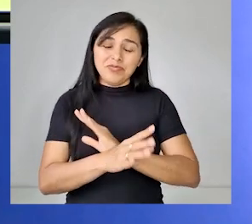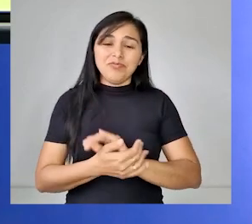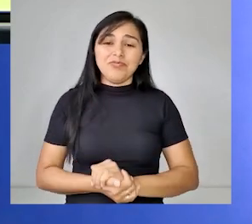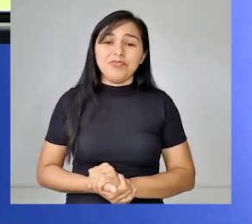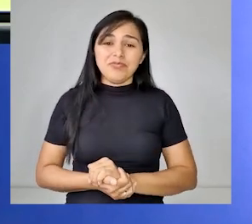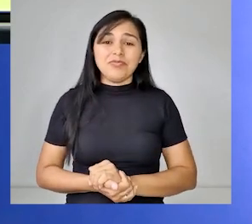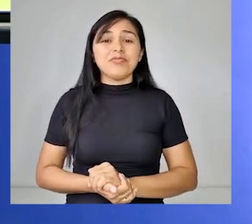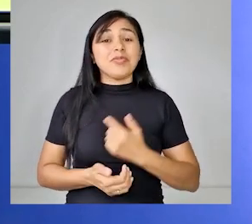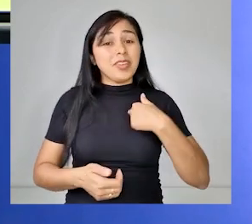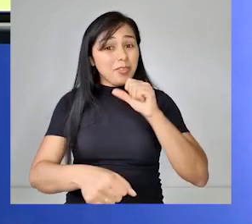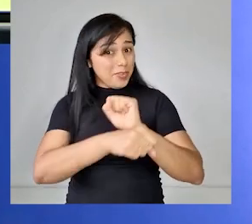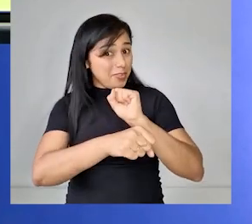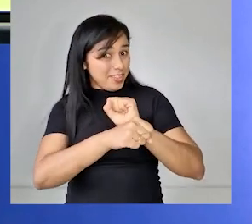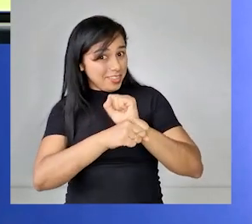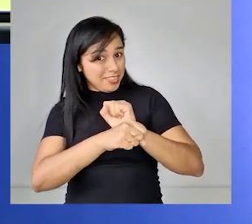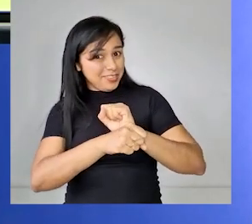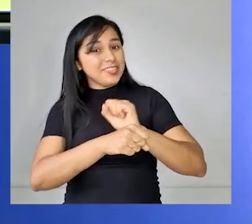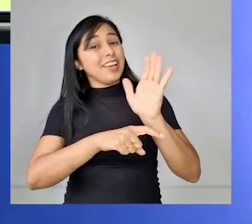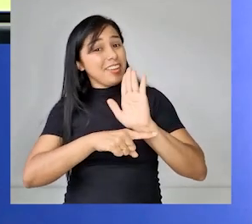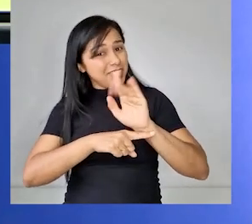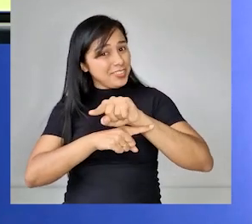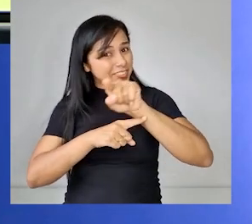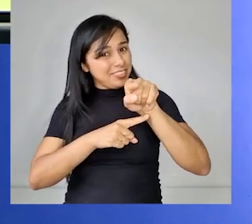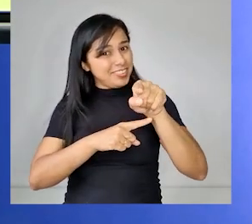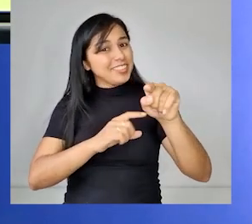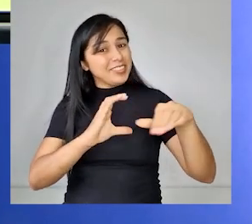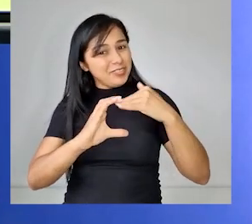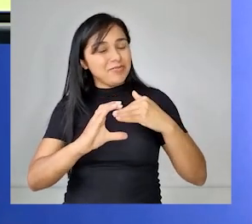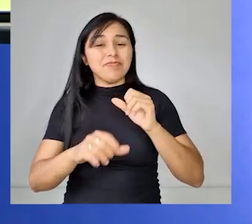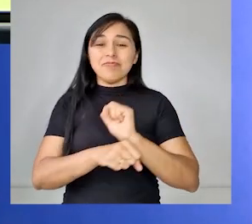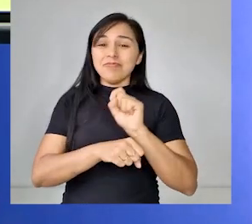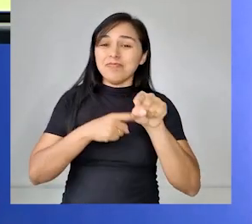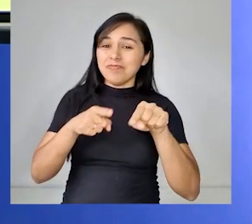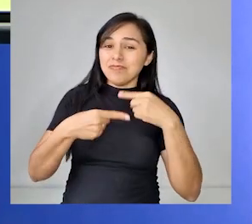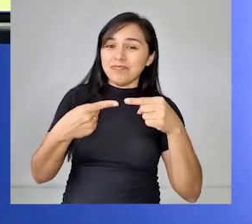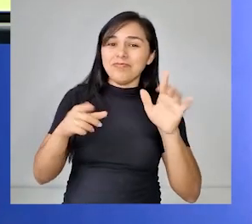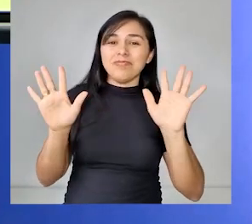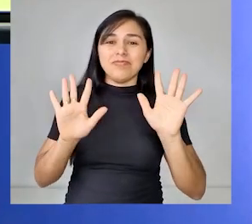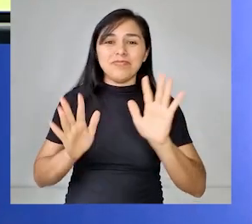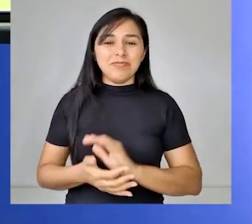aqui. Eu aguardo o vídeo de vocês e até a próxima aula. Tchau, tchau!